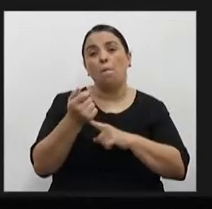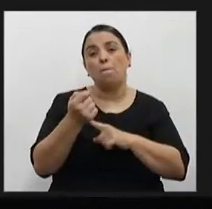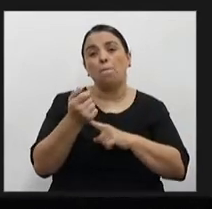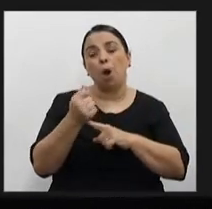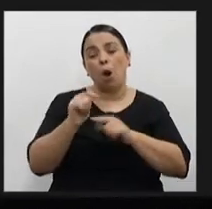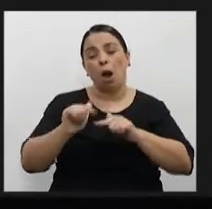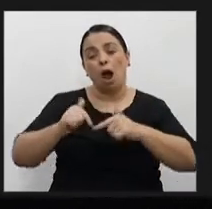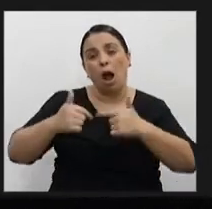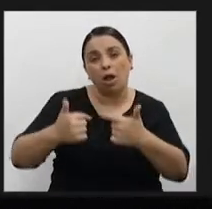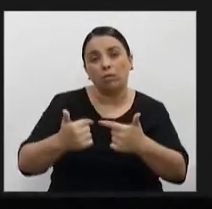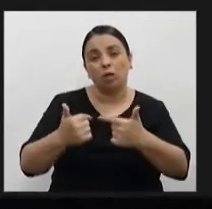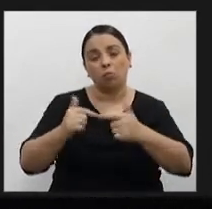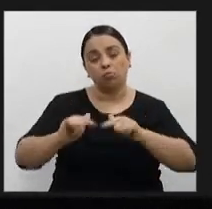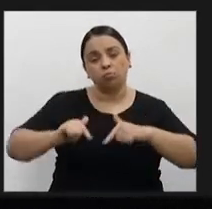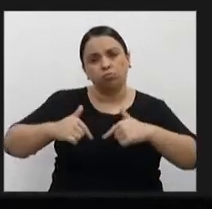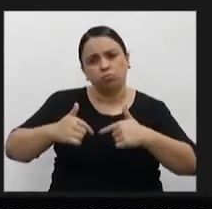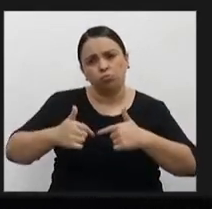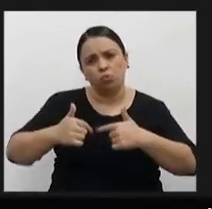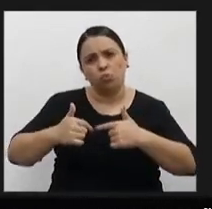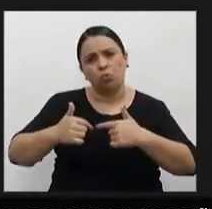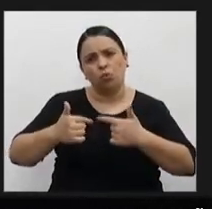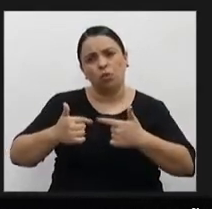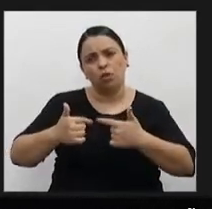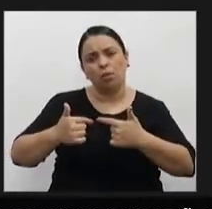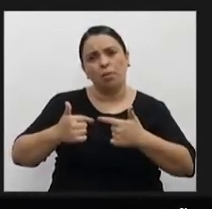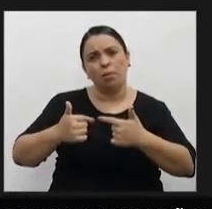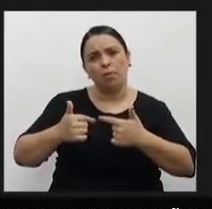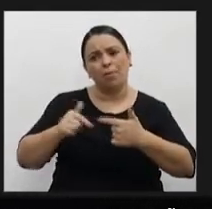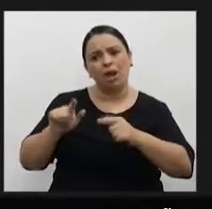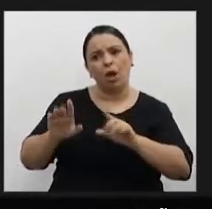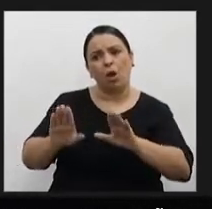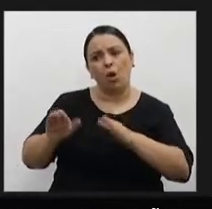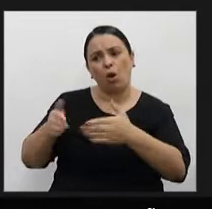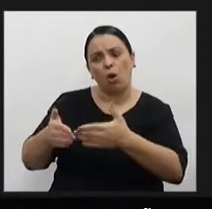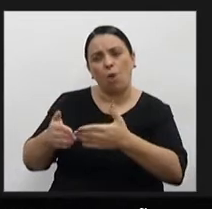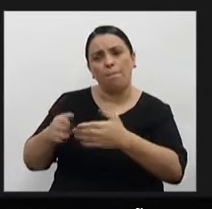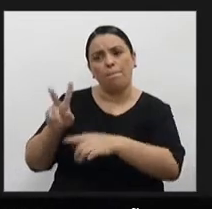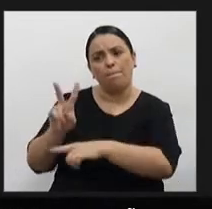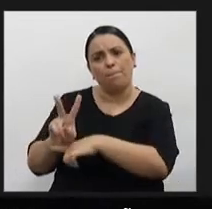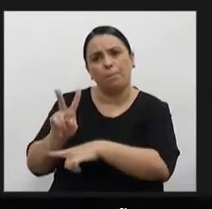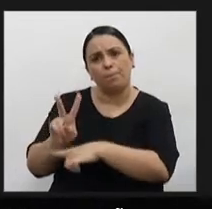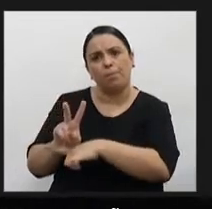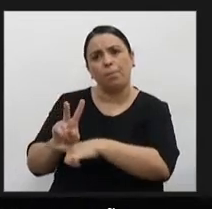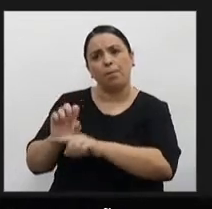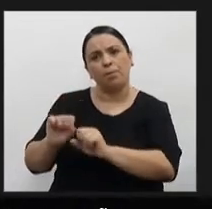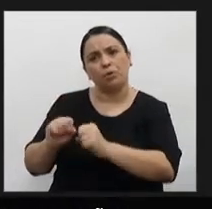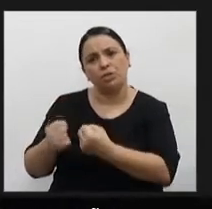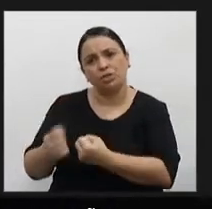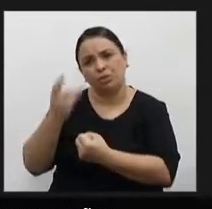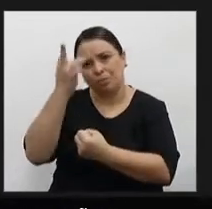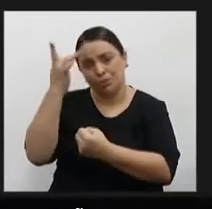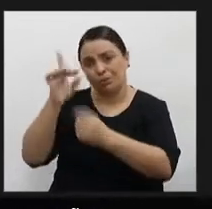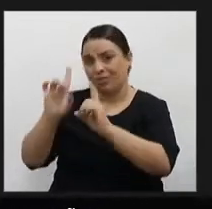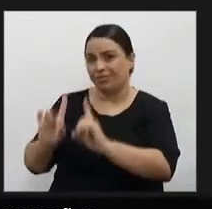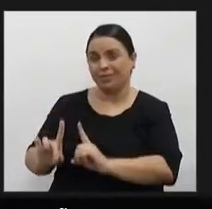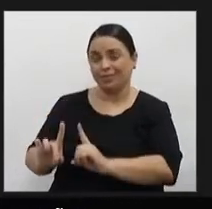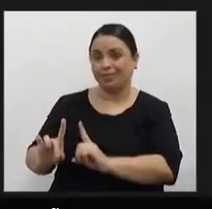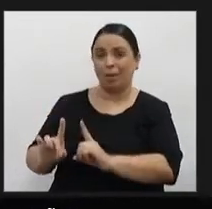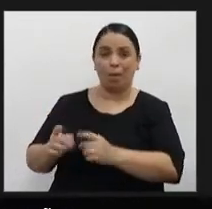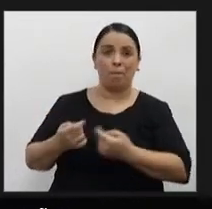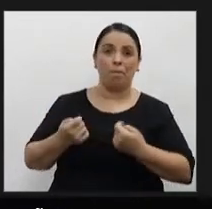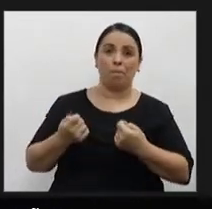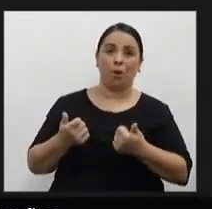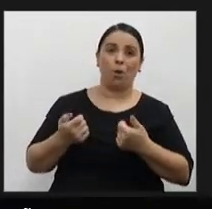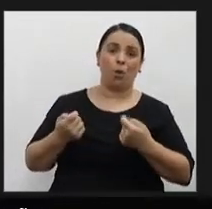apoio necessário para protegê-las durante a pandemia do Covid-19 em curso, embora